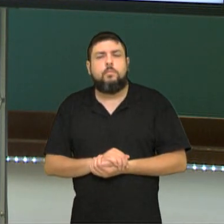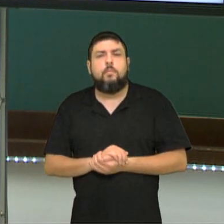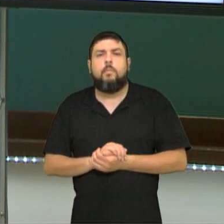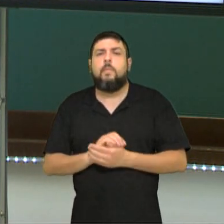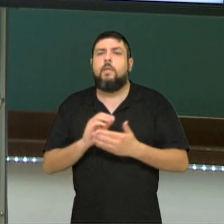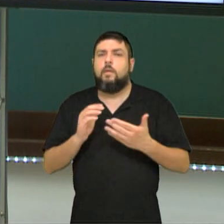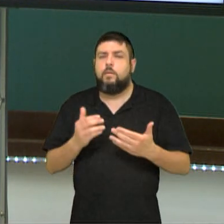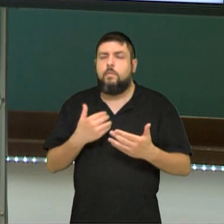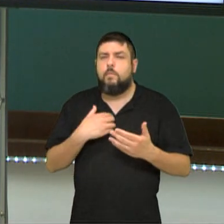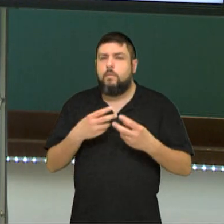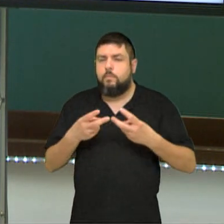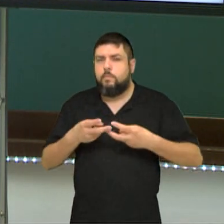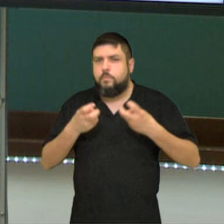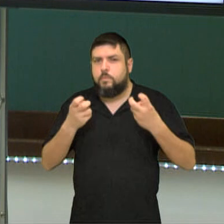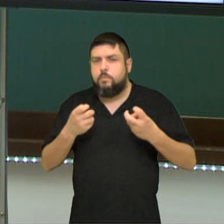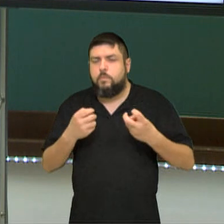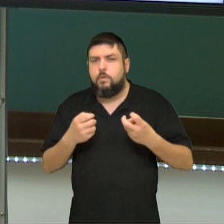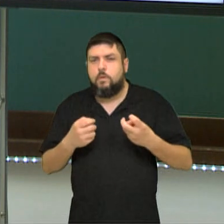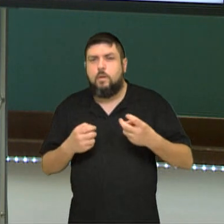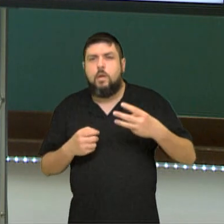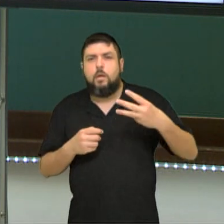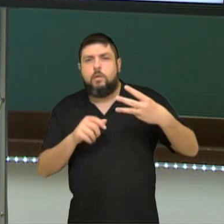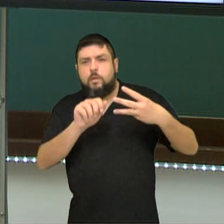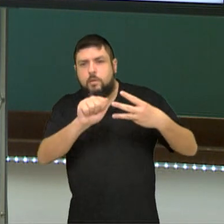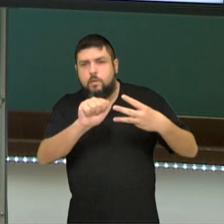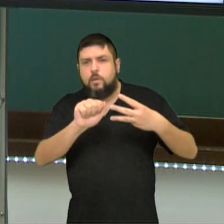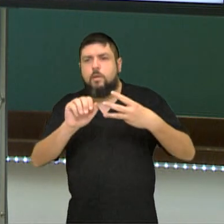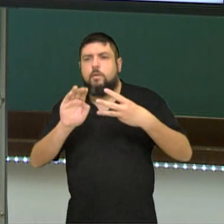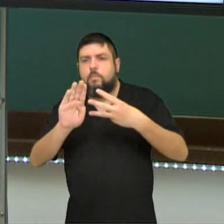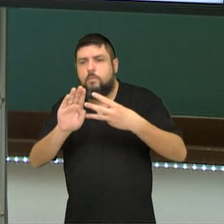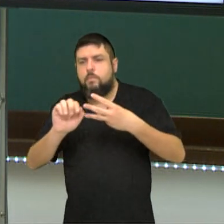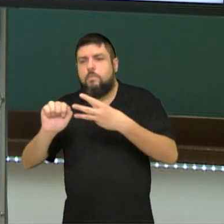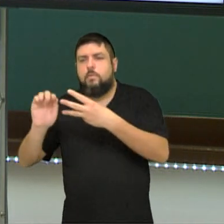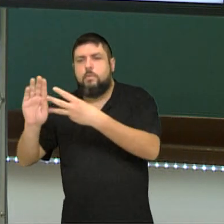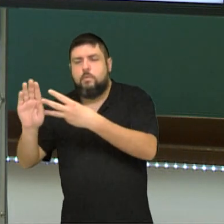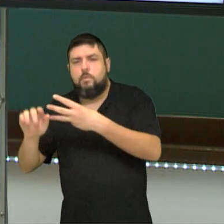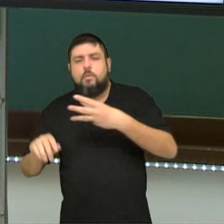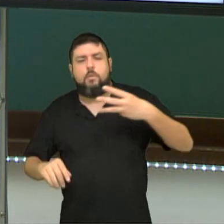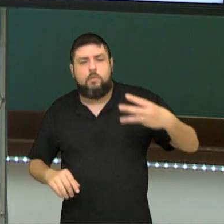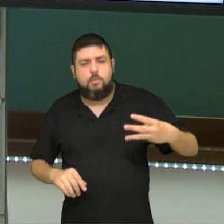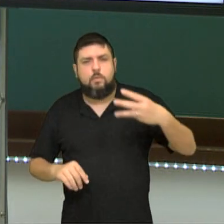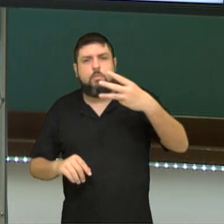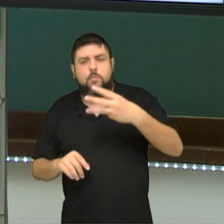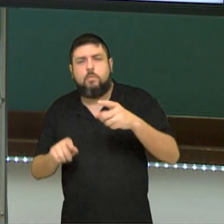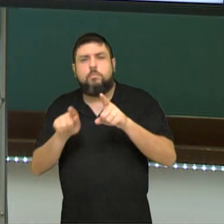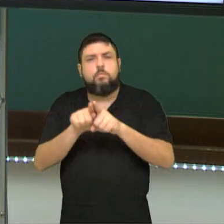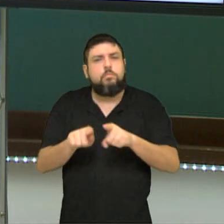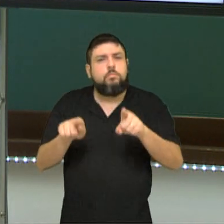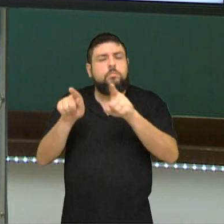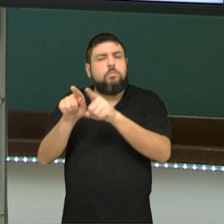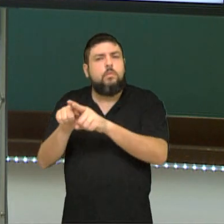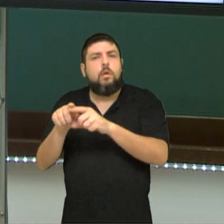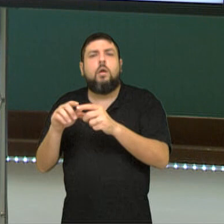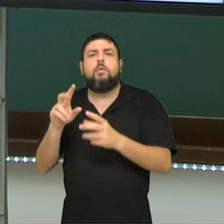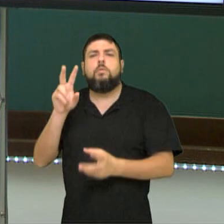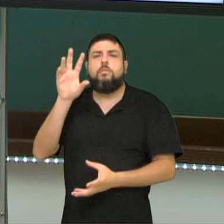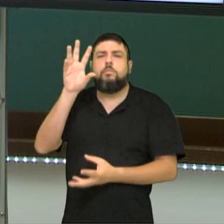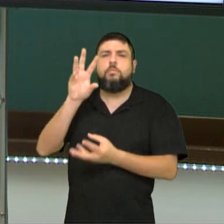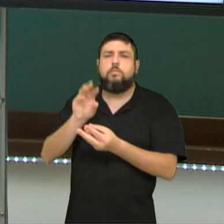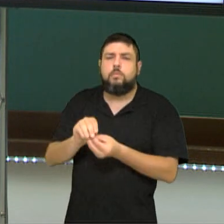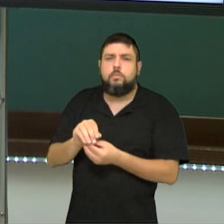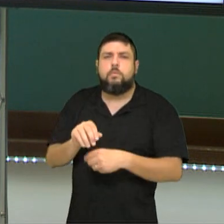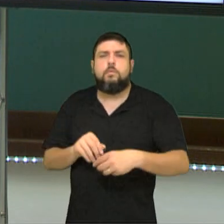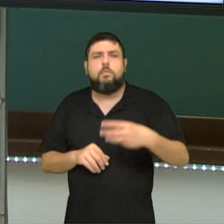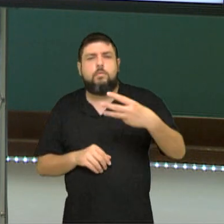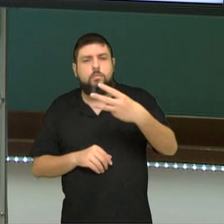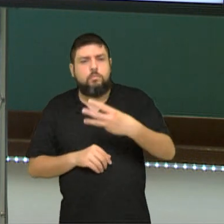ele foi colocado em evidência, porque ele apareceu nos três termos que surgiram ali da soma das pequenas áreas desse